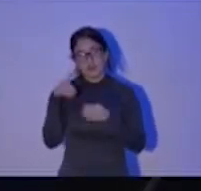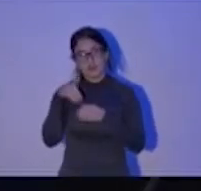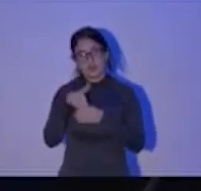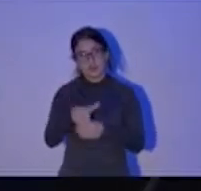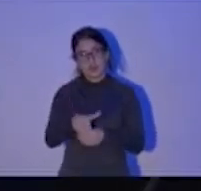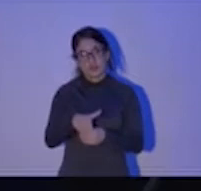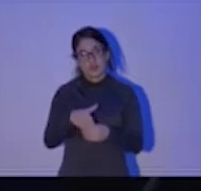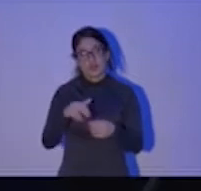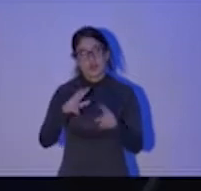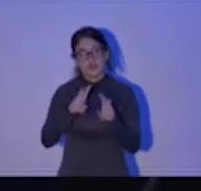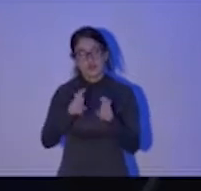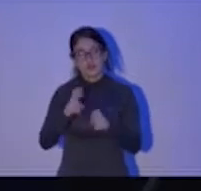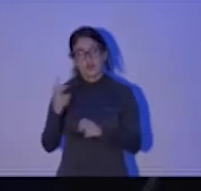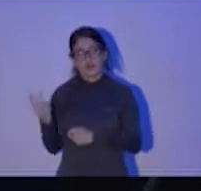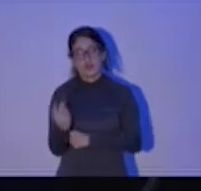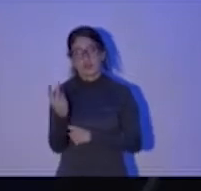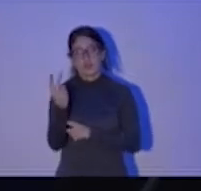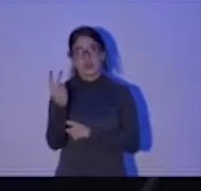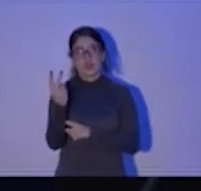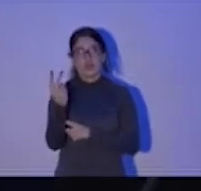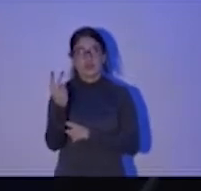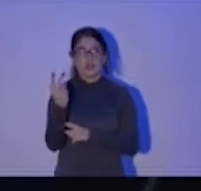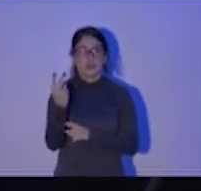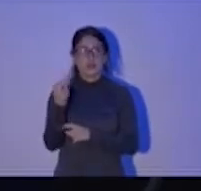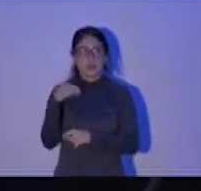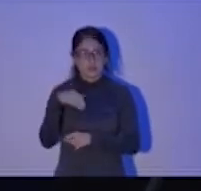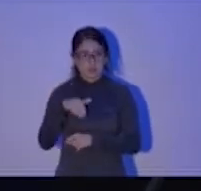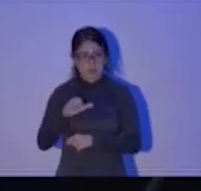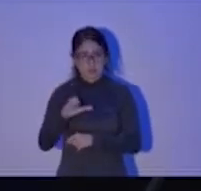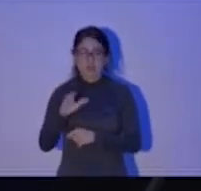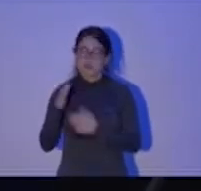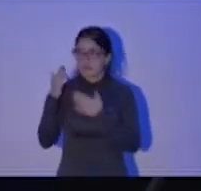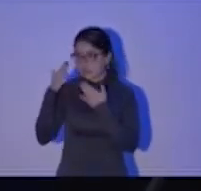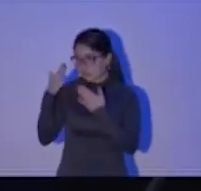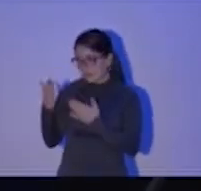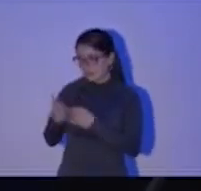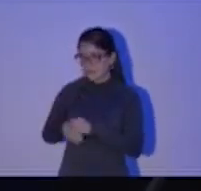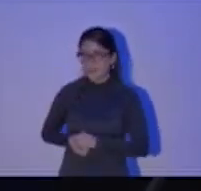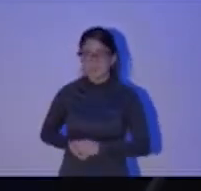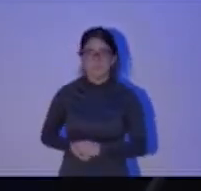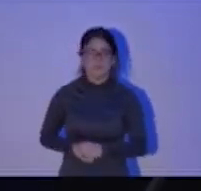sobre valorização. O que que o MEC está pensando para valorização docente? Então, obrigada.